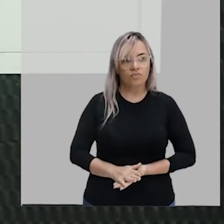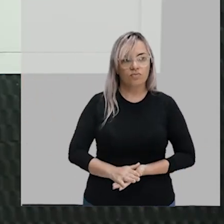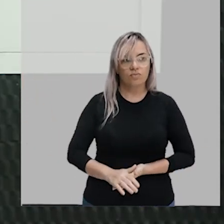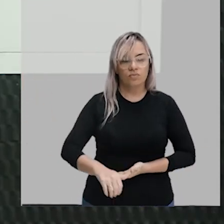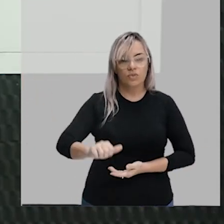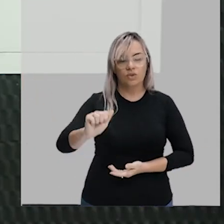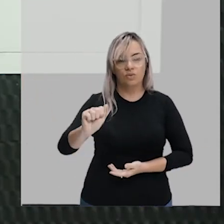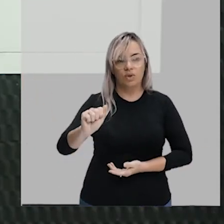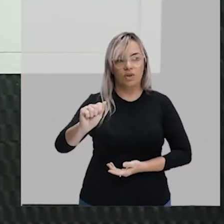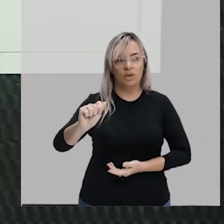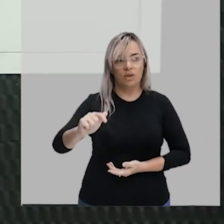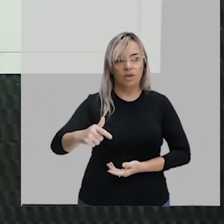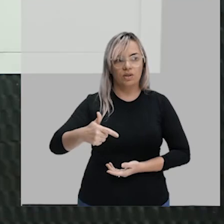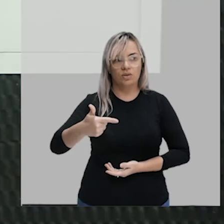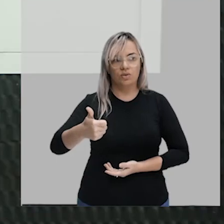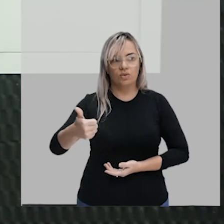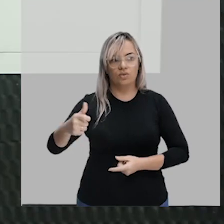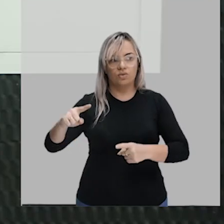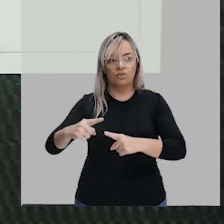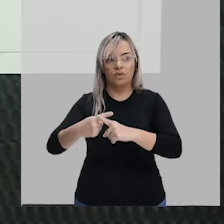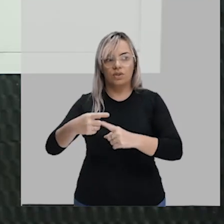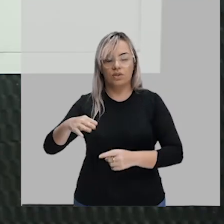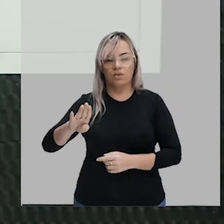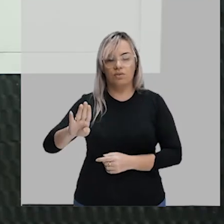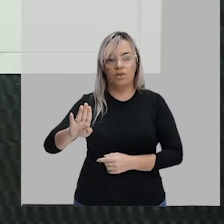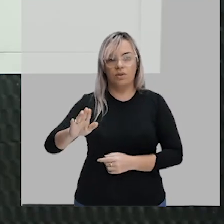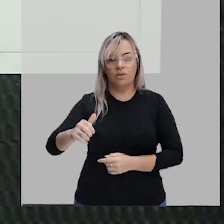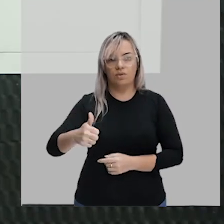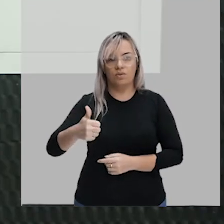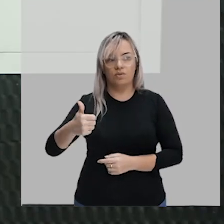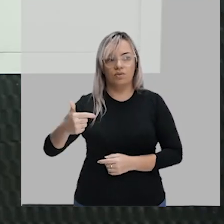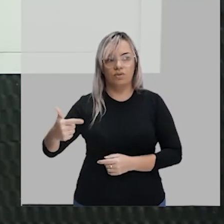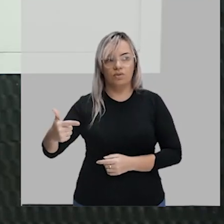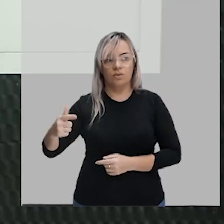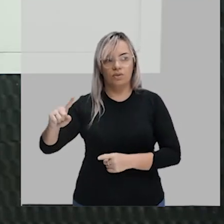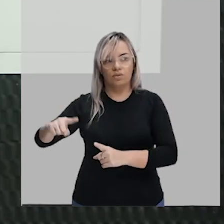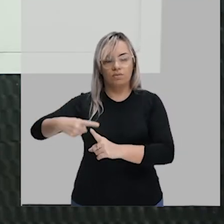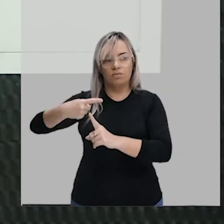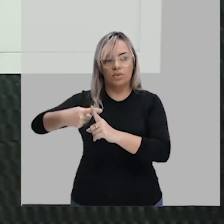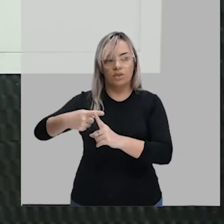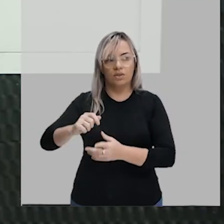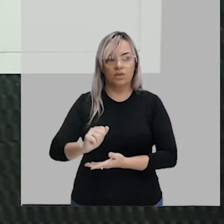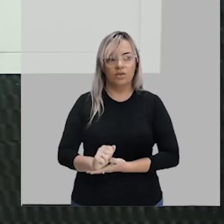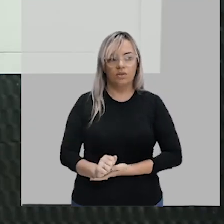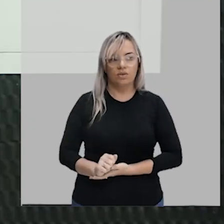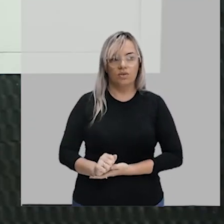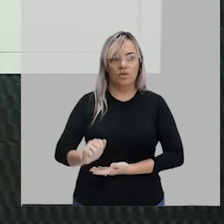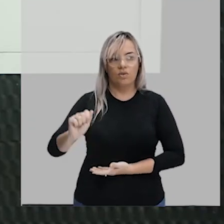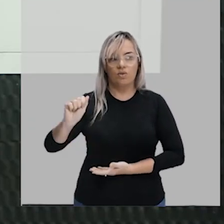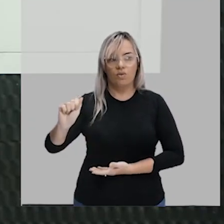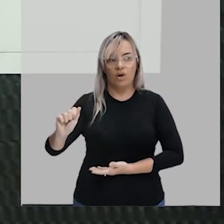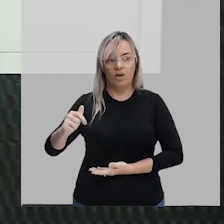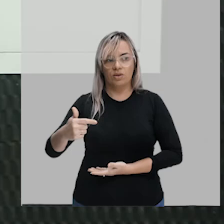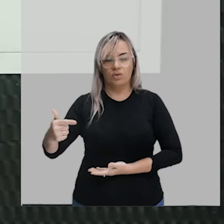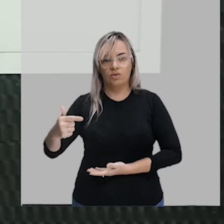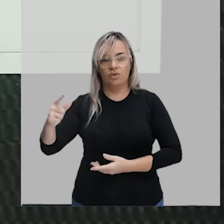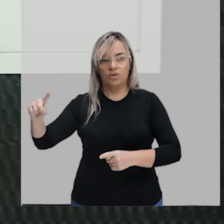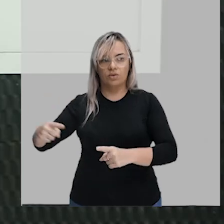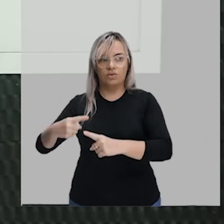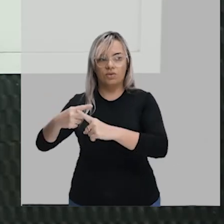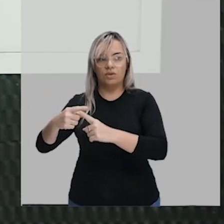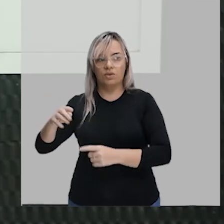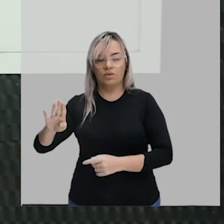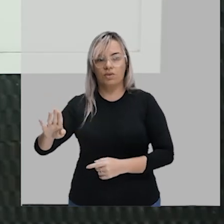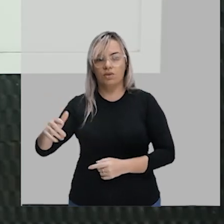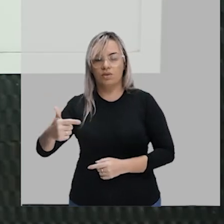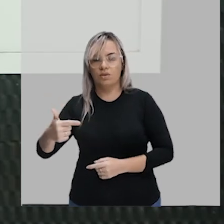B12 mais o A22 vezes o B22. Pronto.